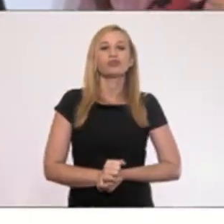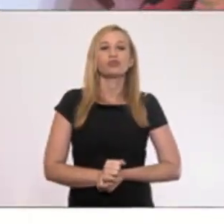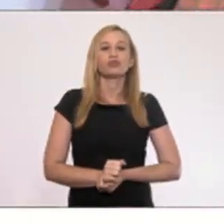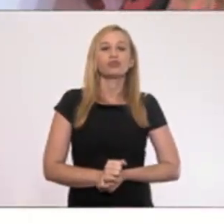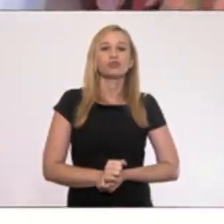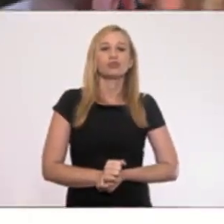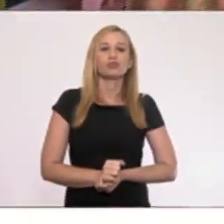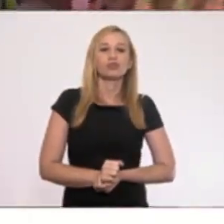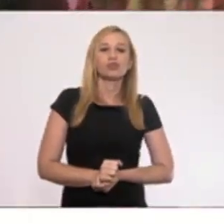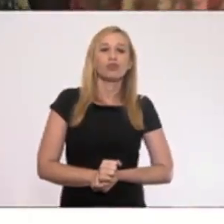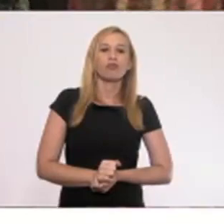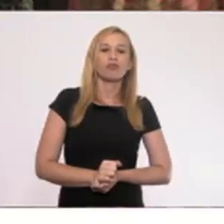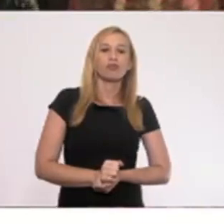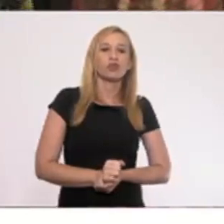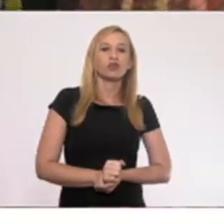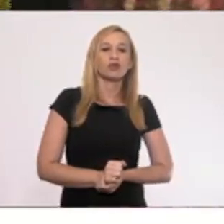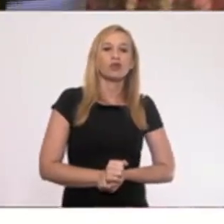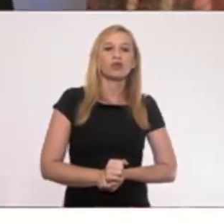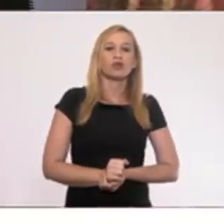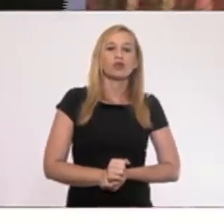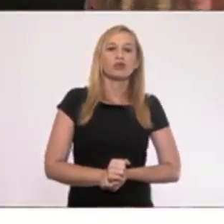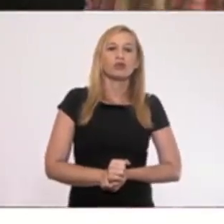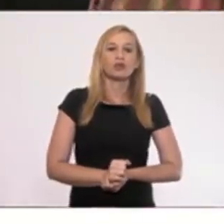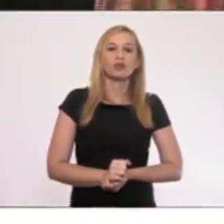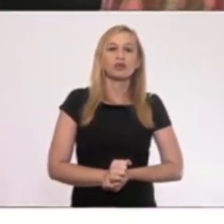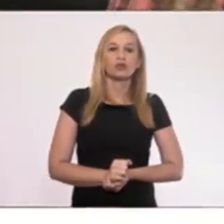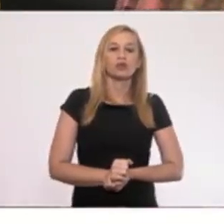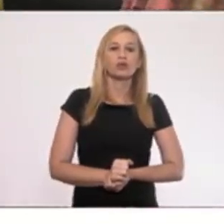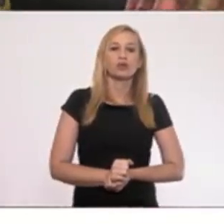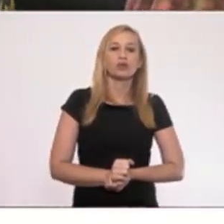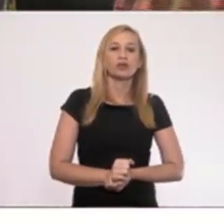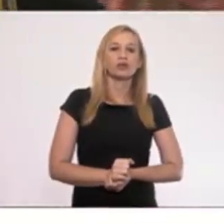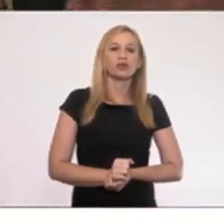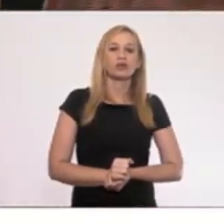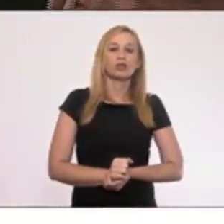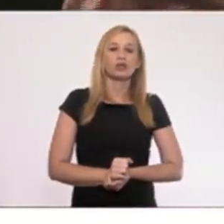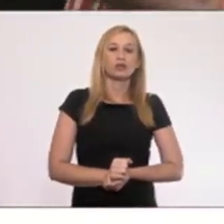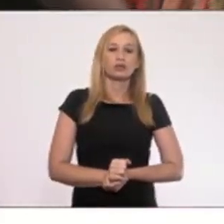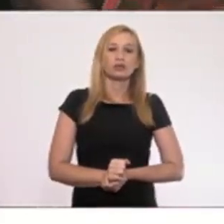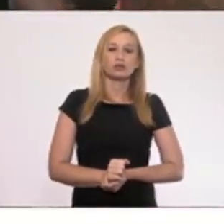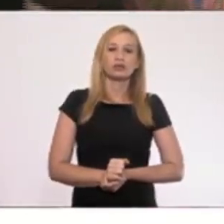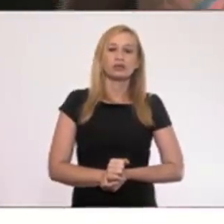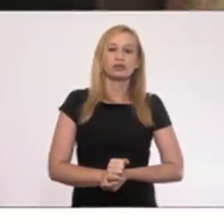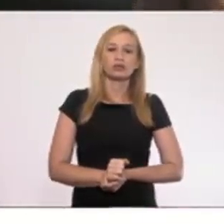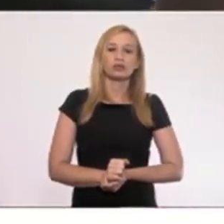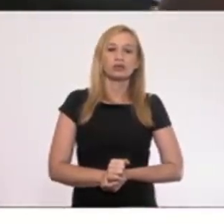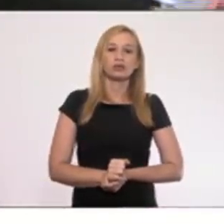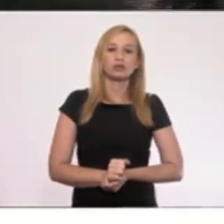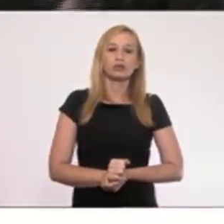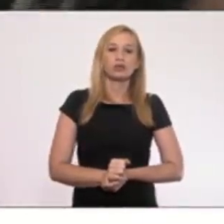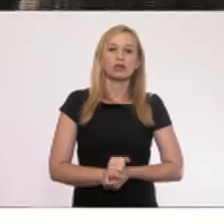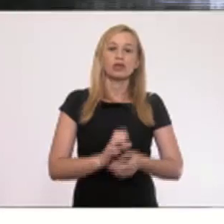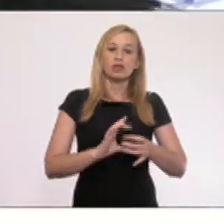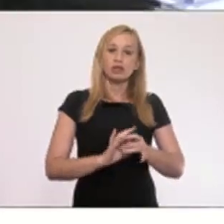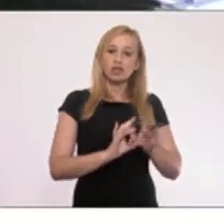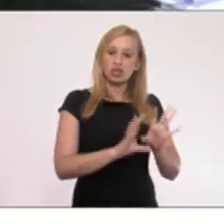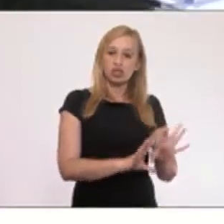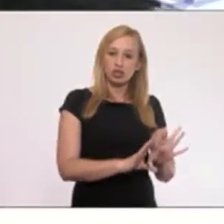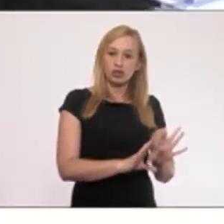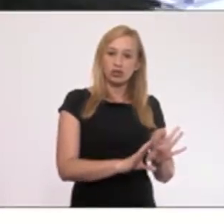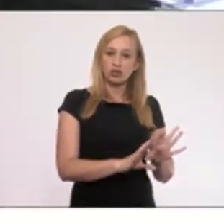sucessão de uma OS que estava deixando o atendimento do Getúlio Vargas e da